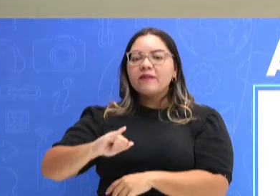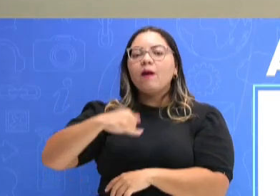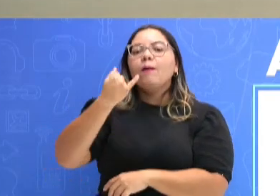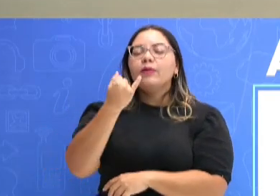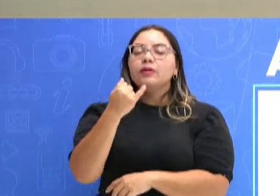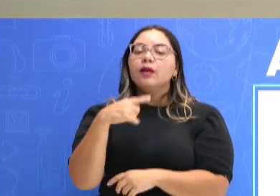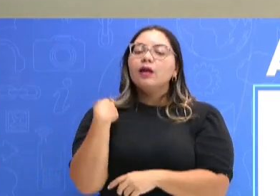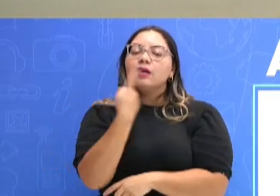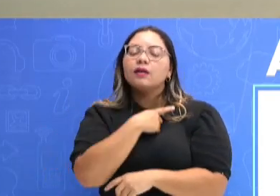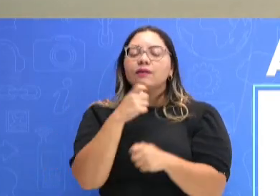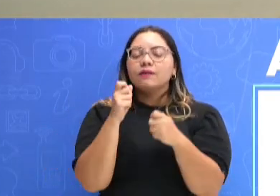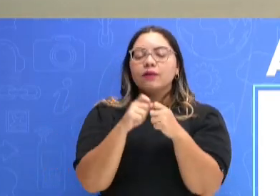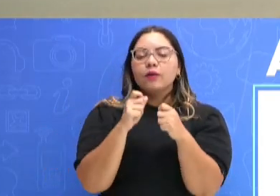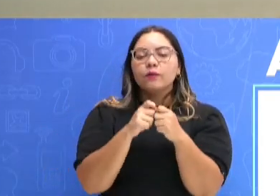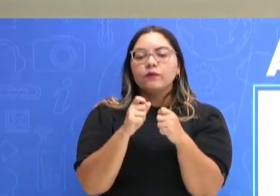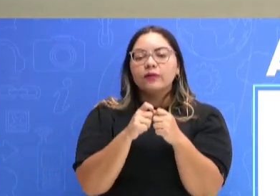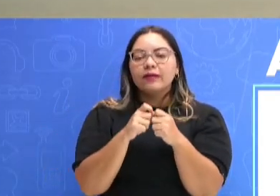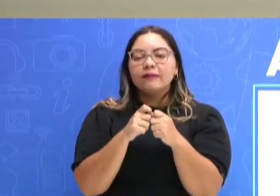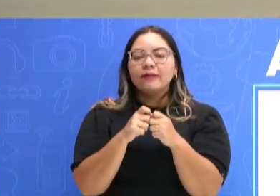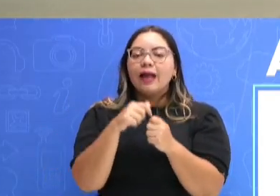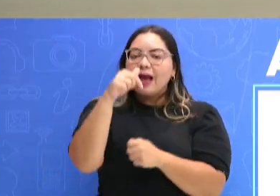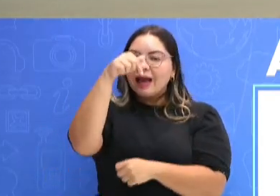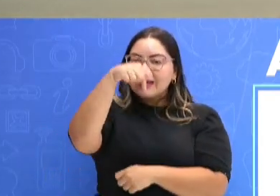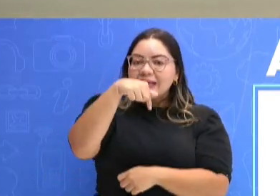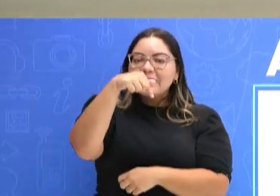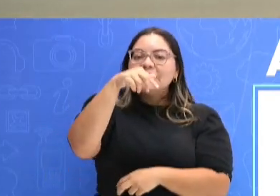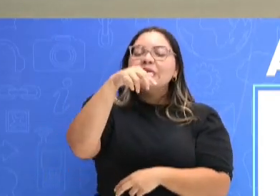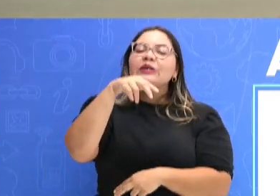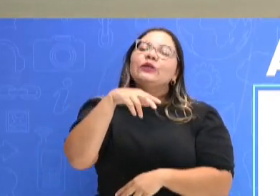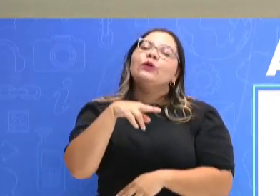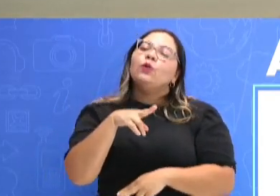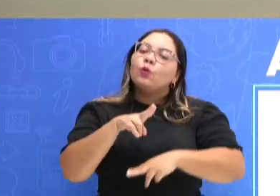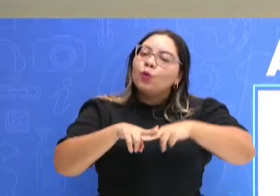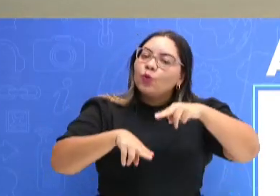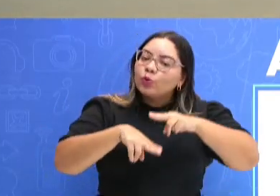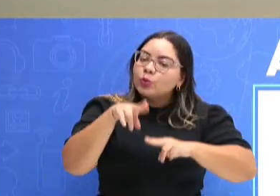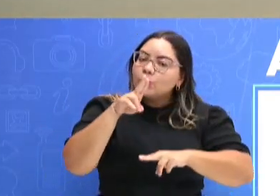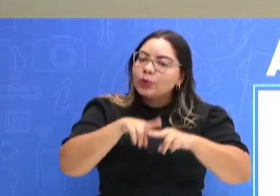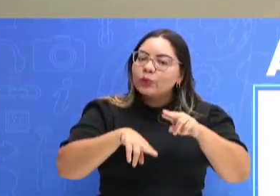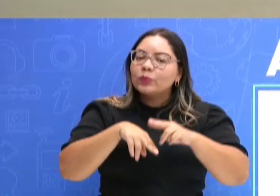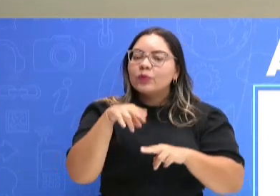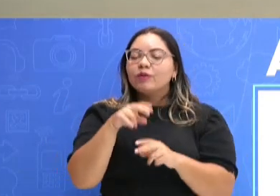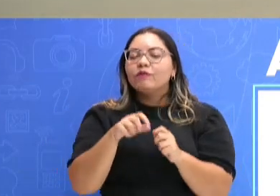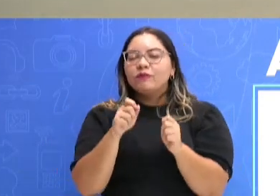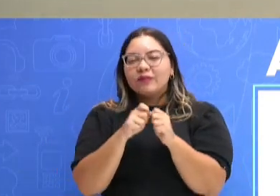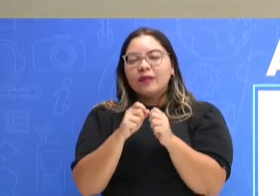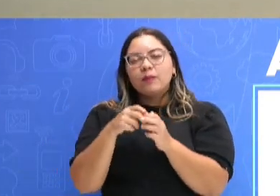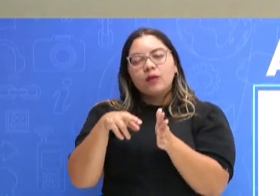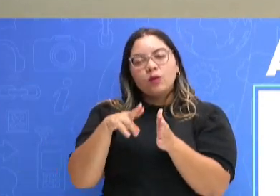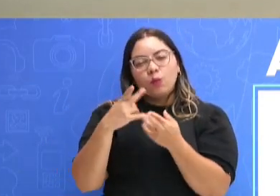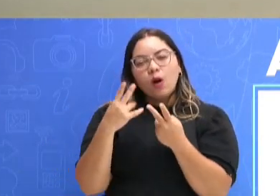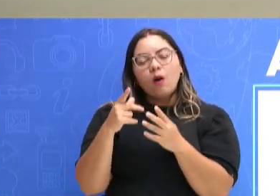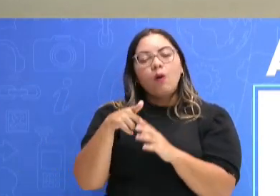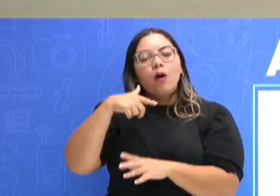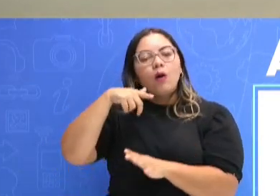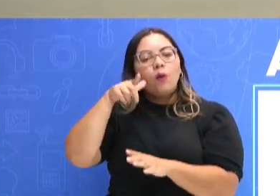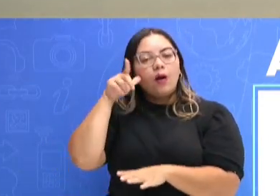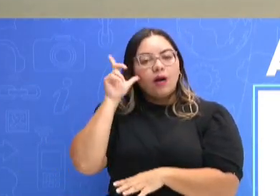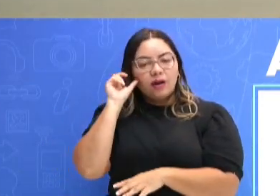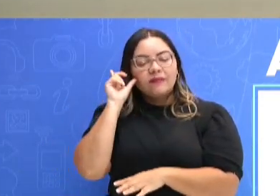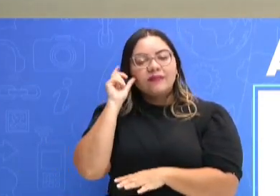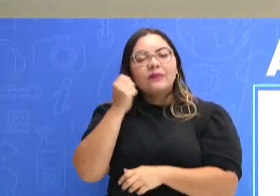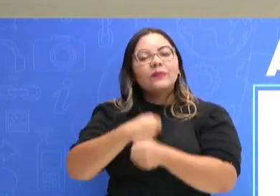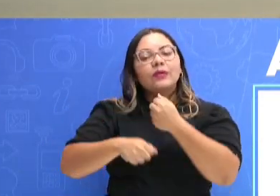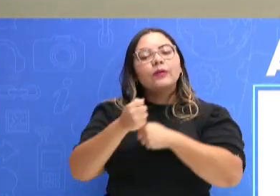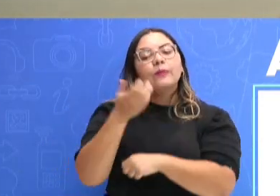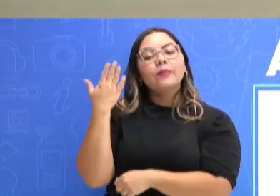E nós vamos fazer o nosso São João, no São João, como nós fizemos no ano passado. Vamos ter num local do município, lá no